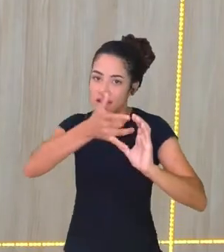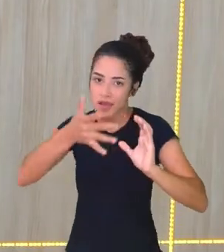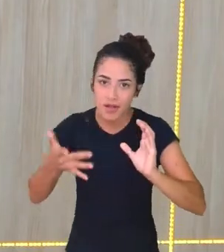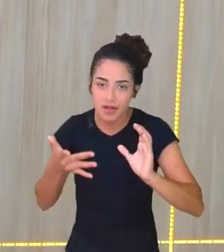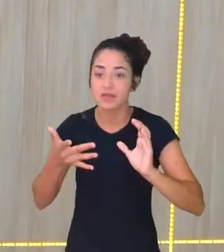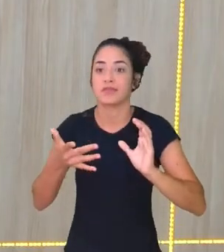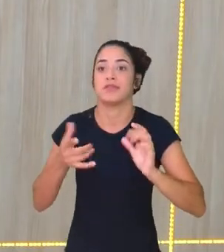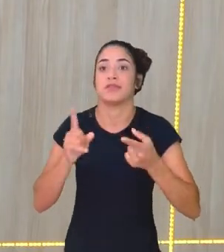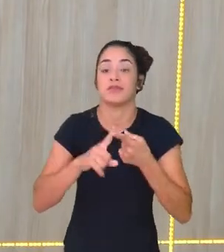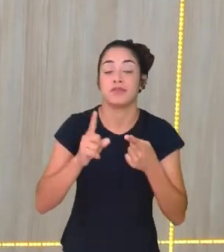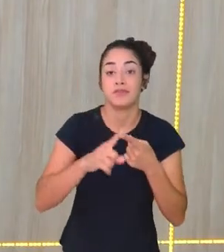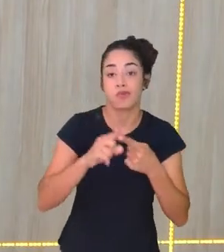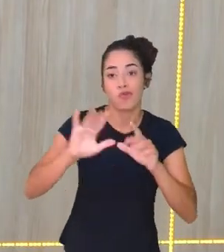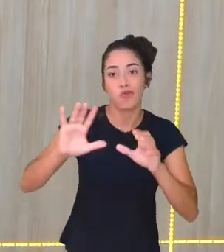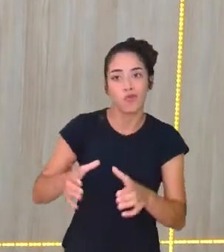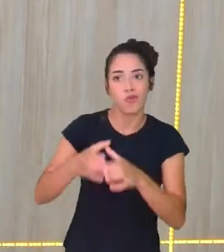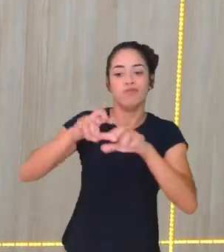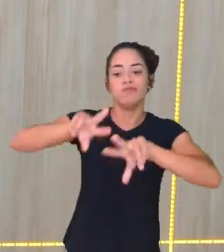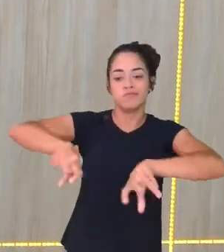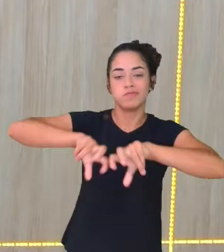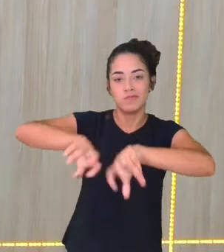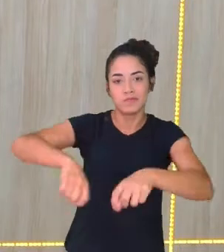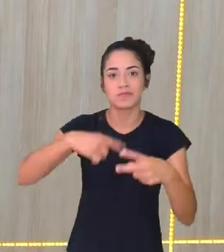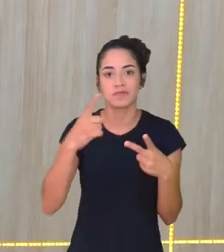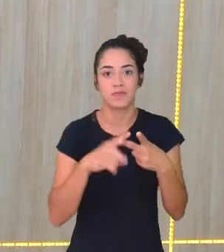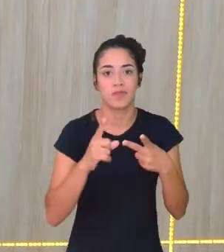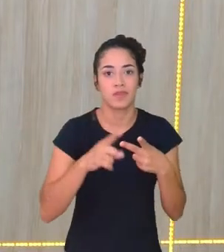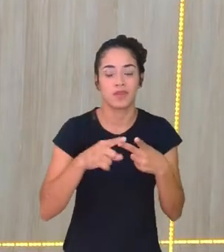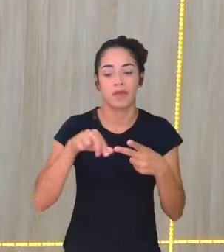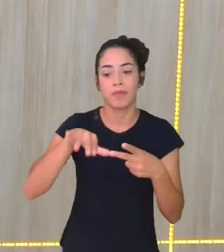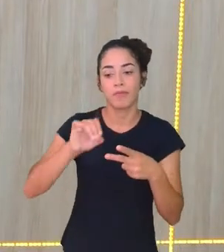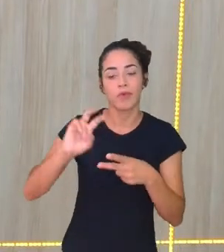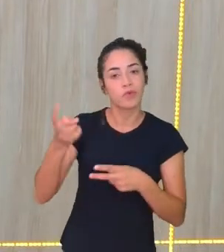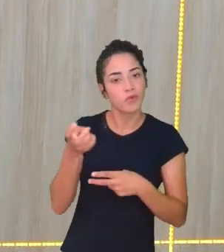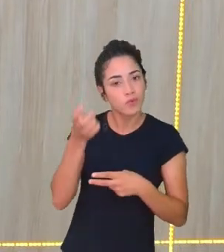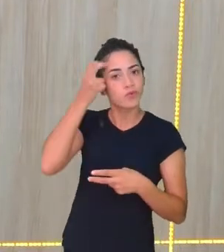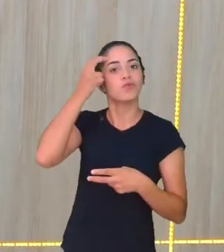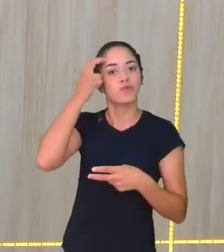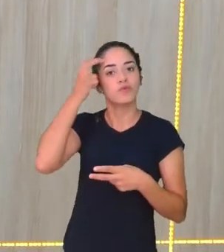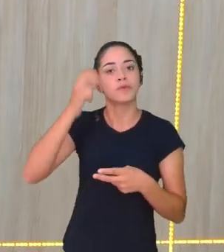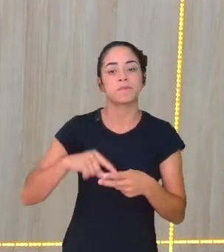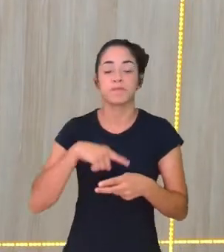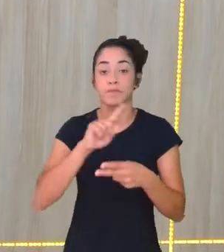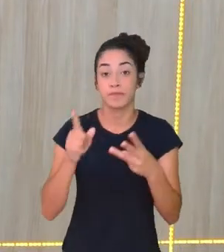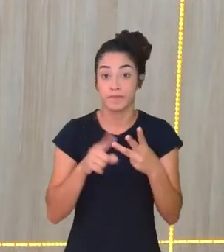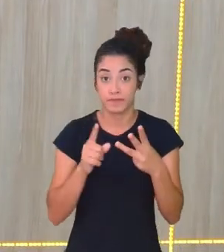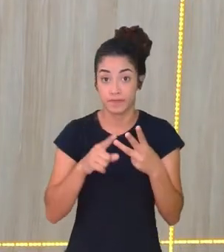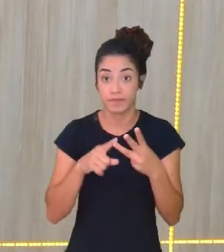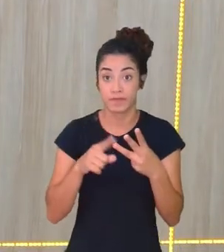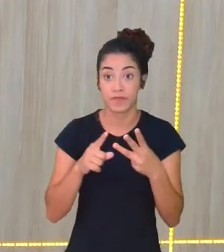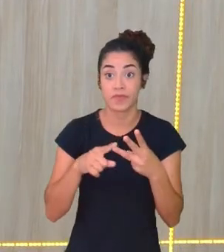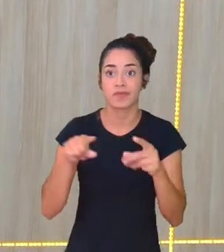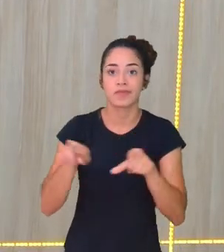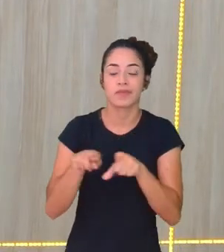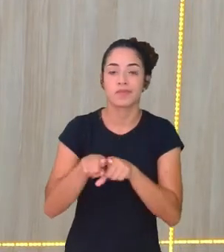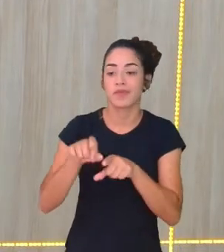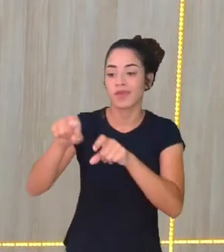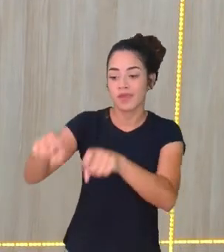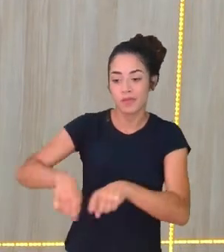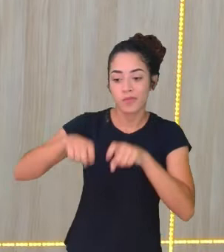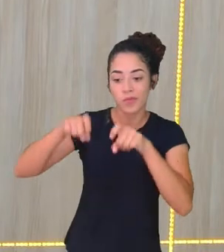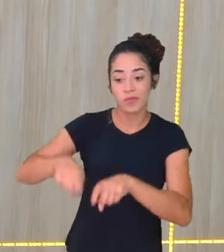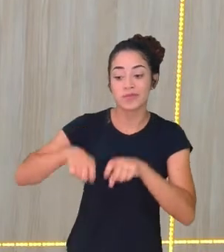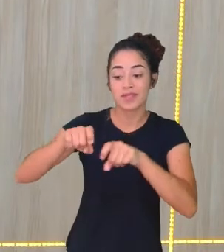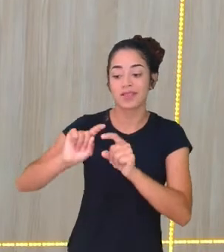colônia de exploração monocultura inicialmente com plantio da cana-de-açúcar Agro exportadora ou seja era